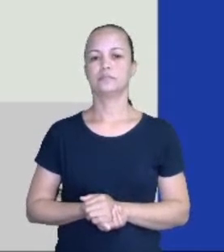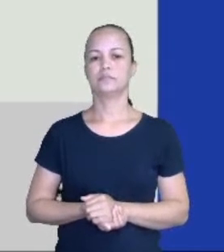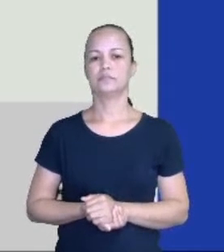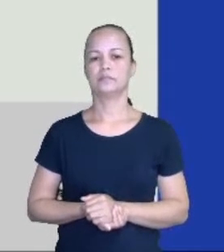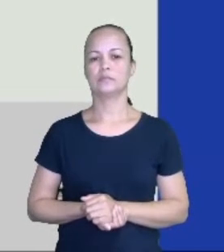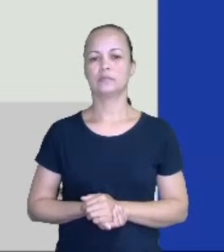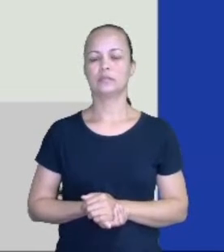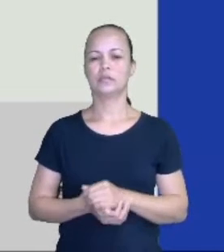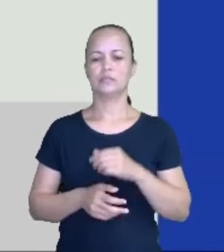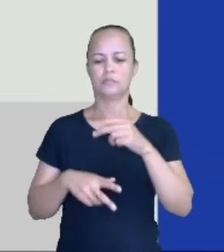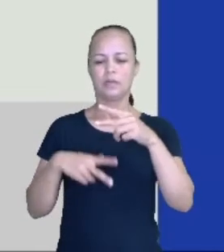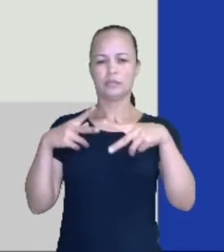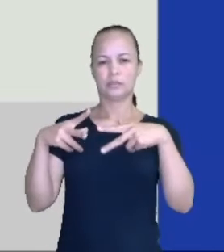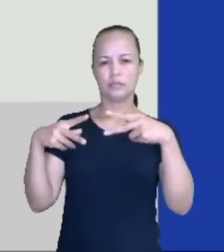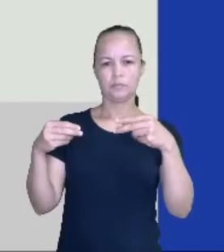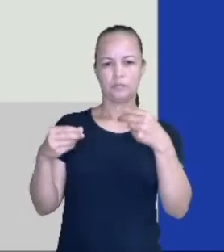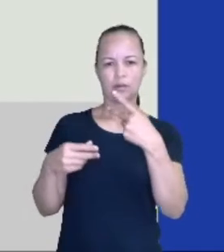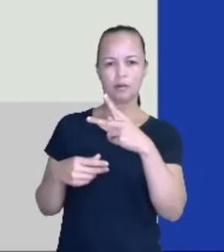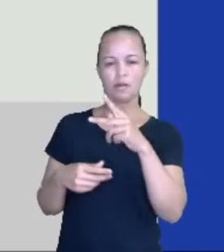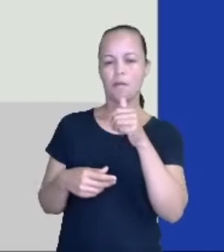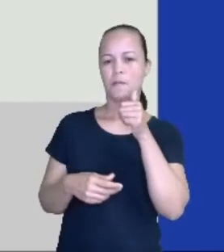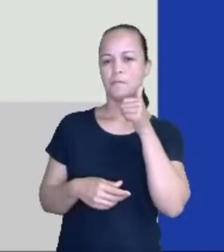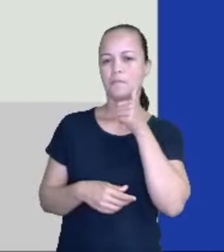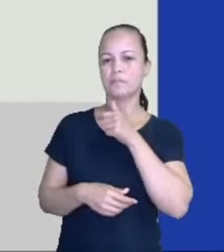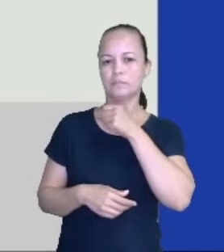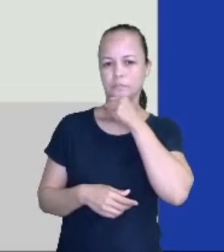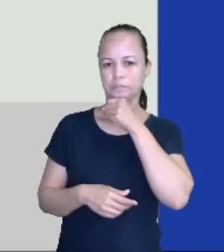Este presente é para meu neto?